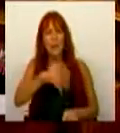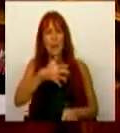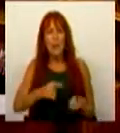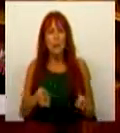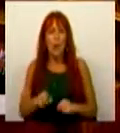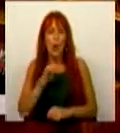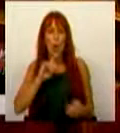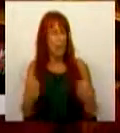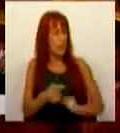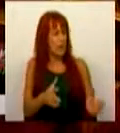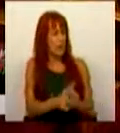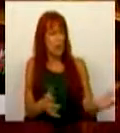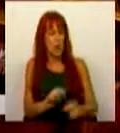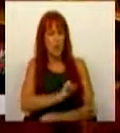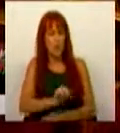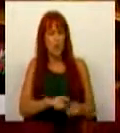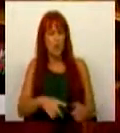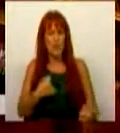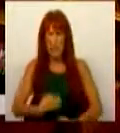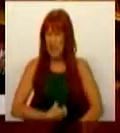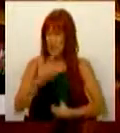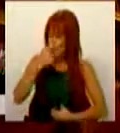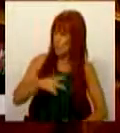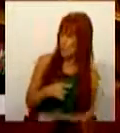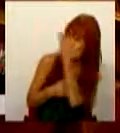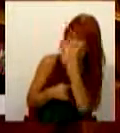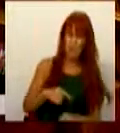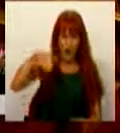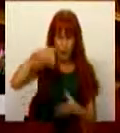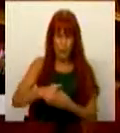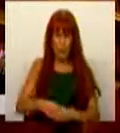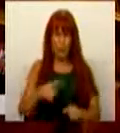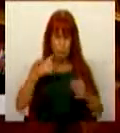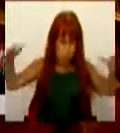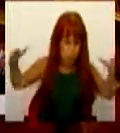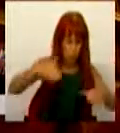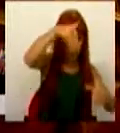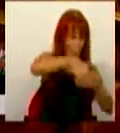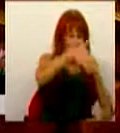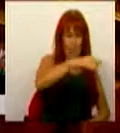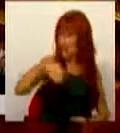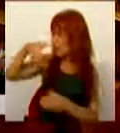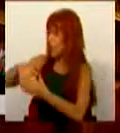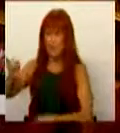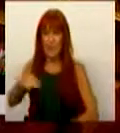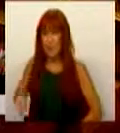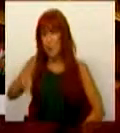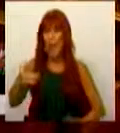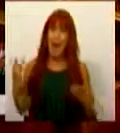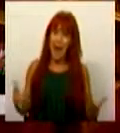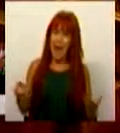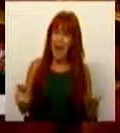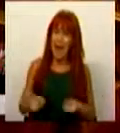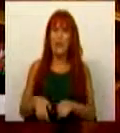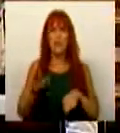além de contrariar a realidade, contrariou o sentimento dos portugueses, que votaram massivamente no PS e não votaram no CDS. E essa é a questão, e